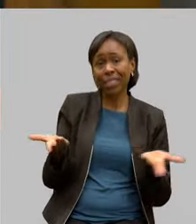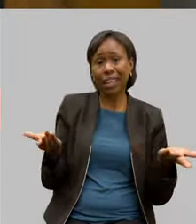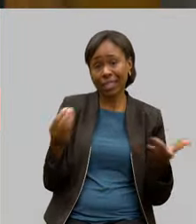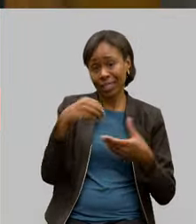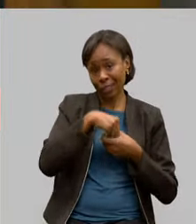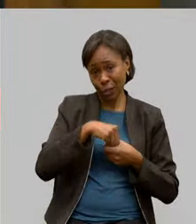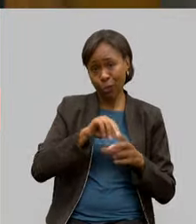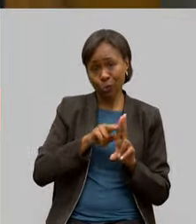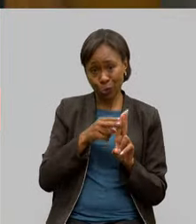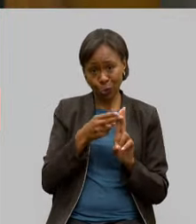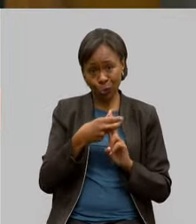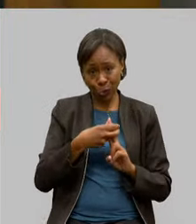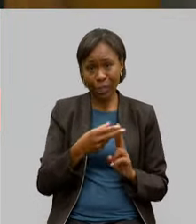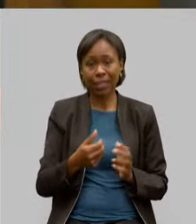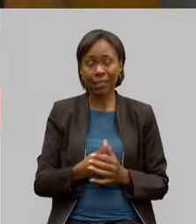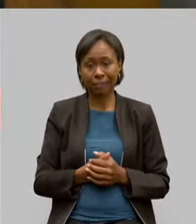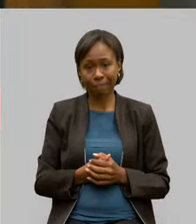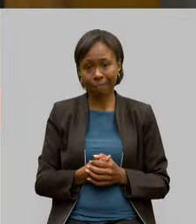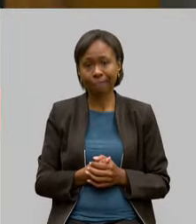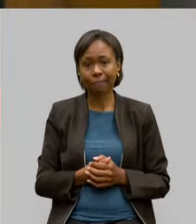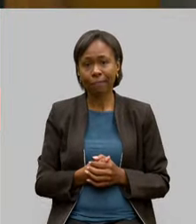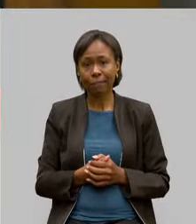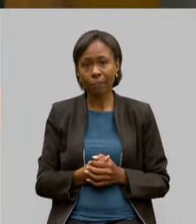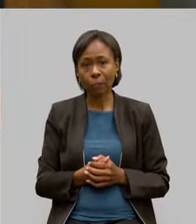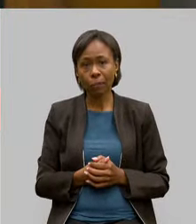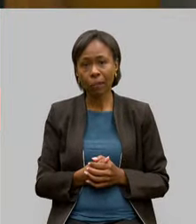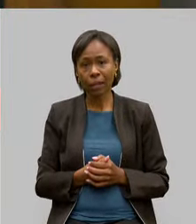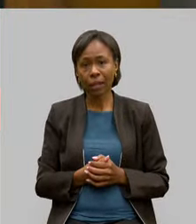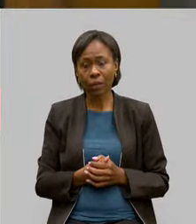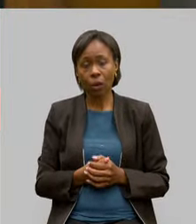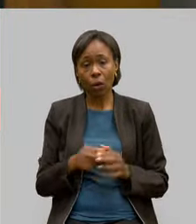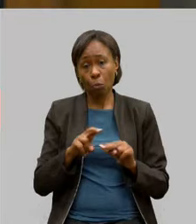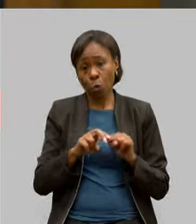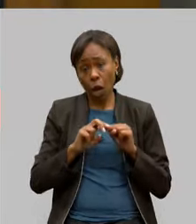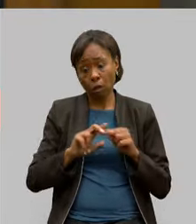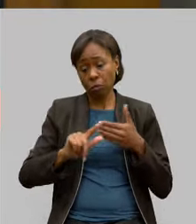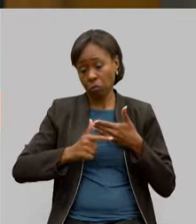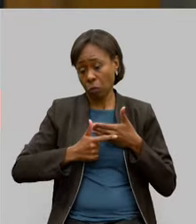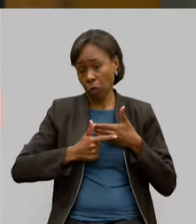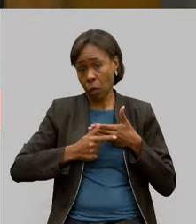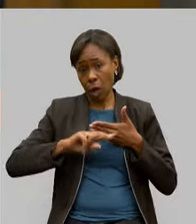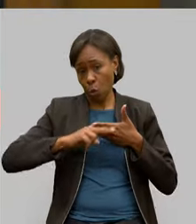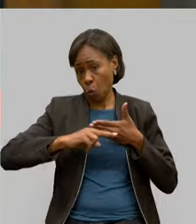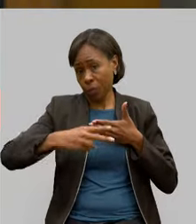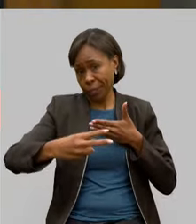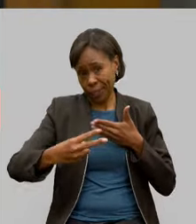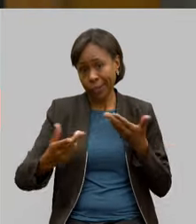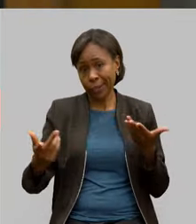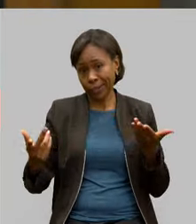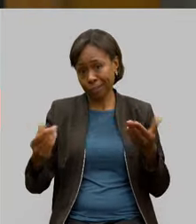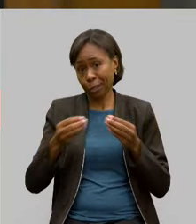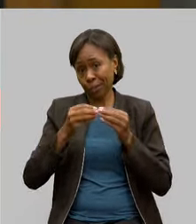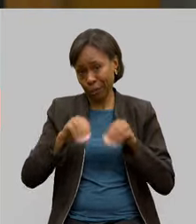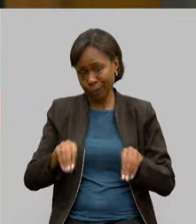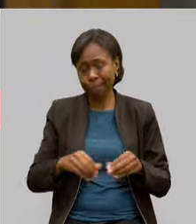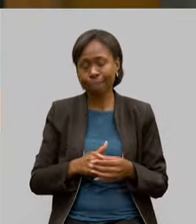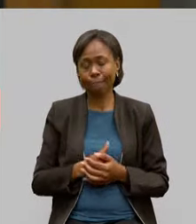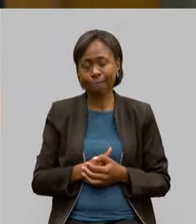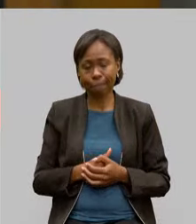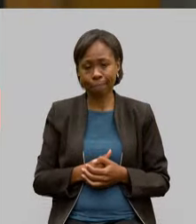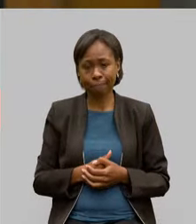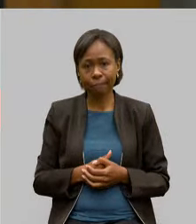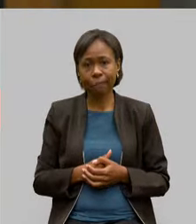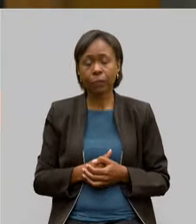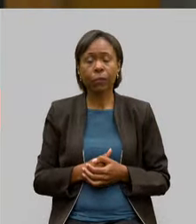único de saúde dos das consequências e sequelas que isso possa deixar e nesse